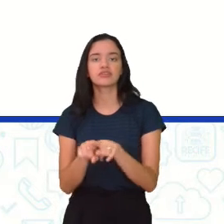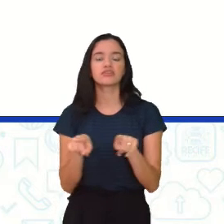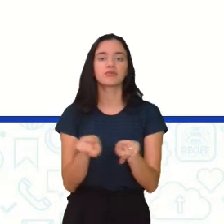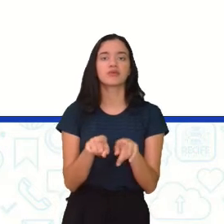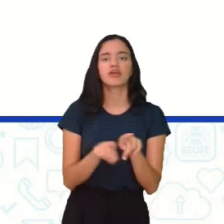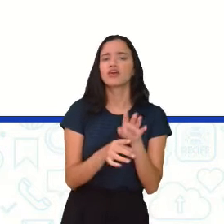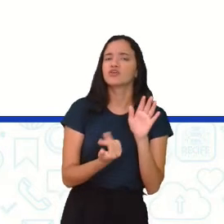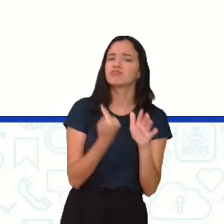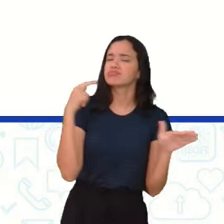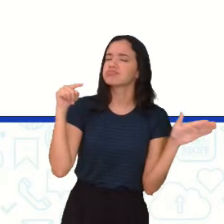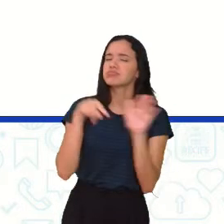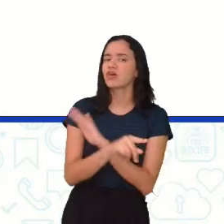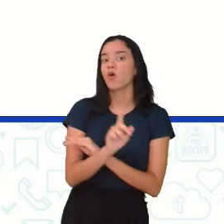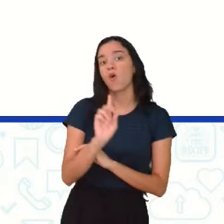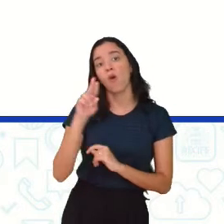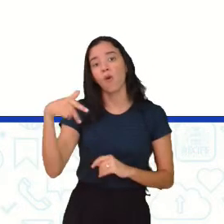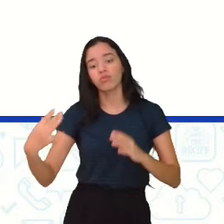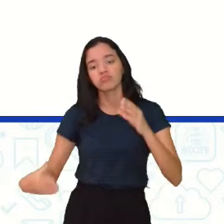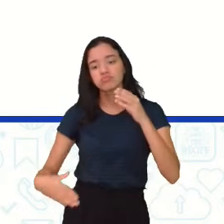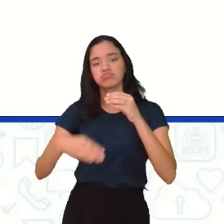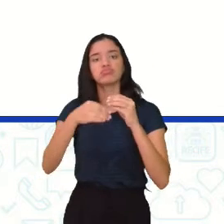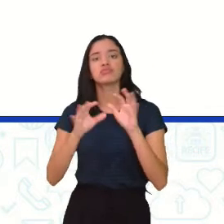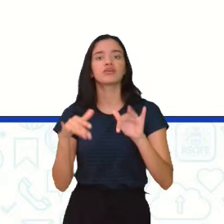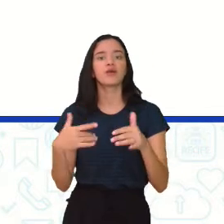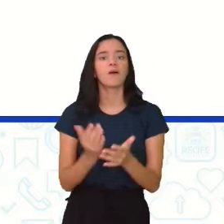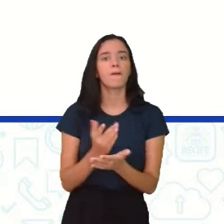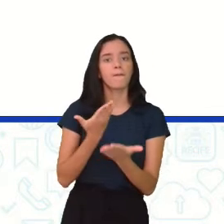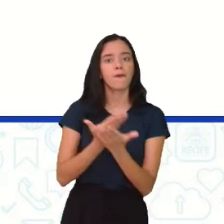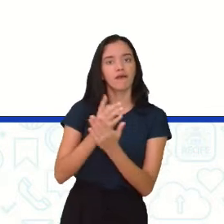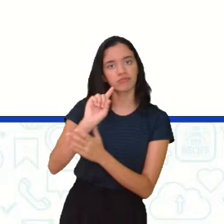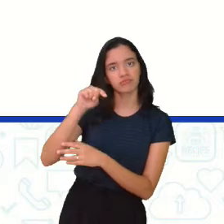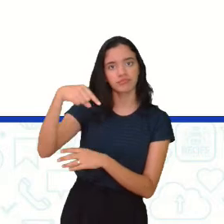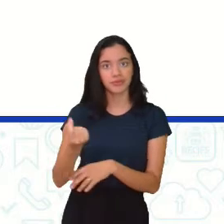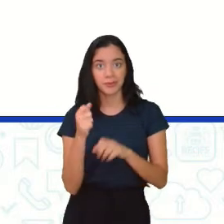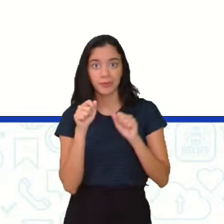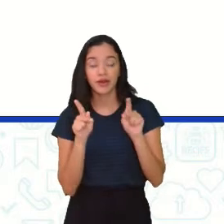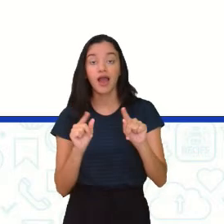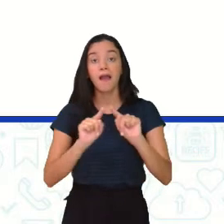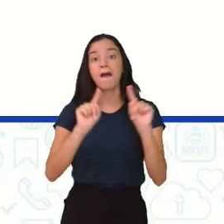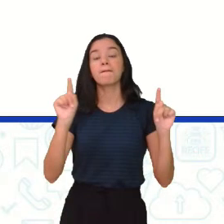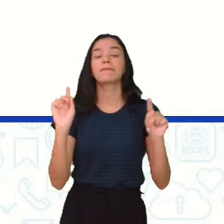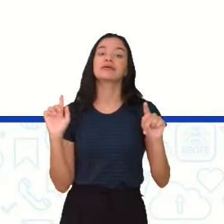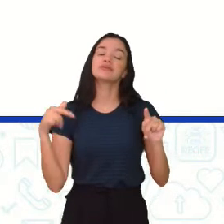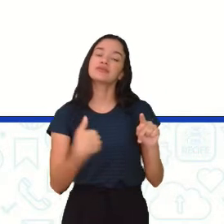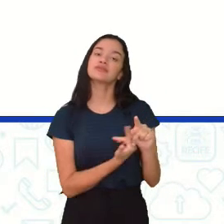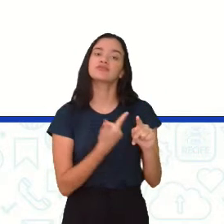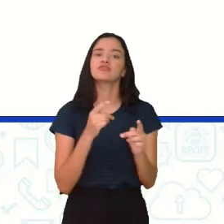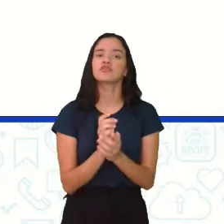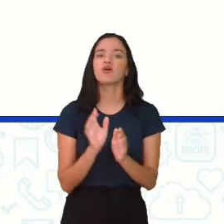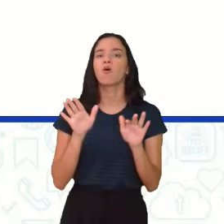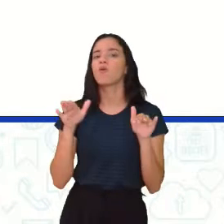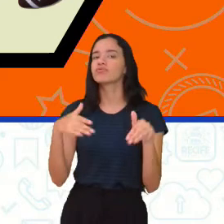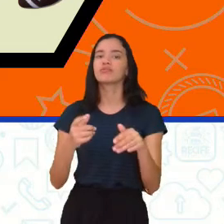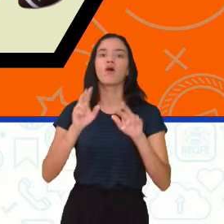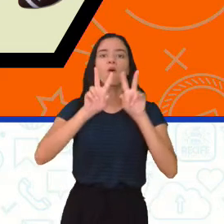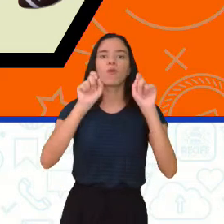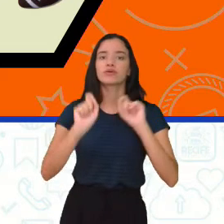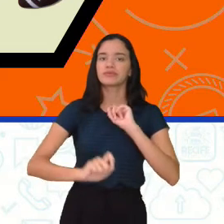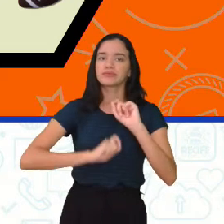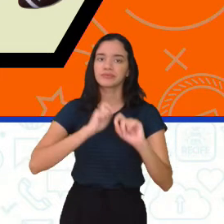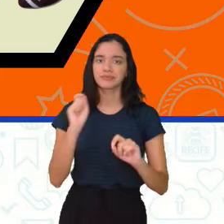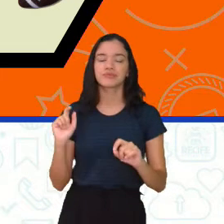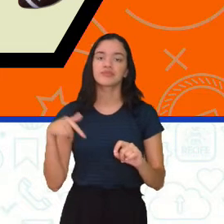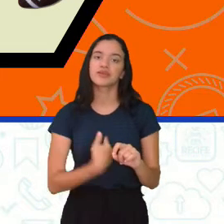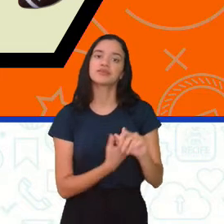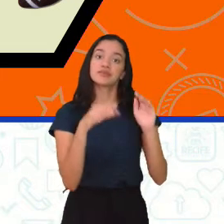seu questionamento ou sua contribuição em uma próxima aula. Mas vamos ao que interessa, que é o